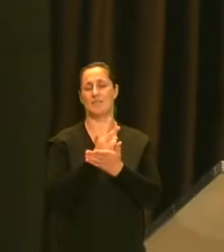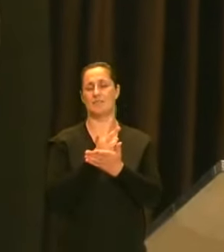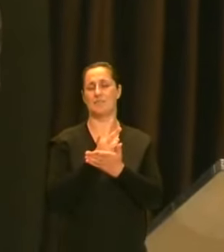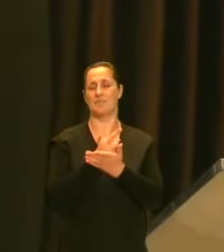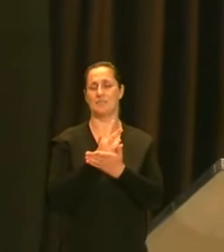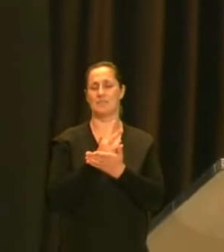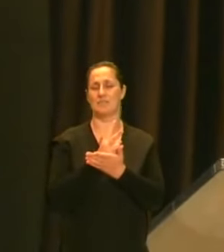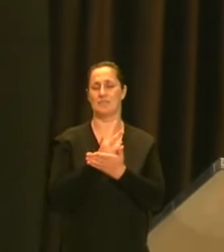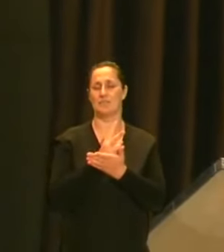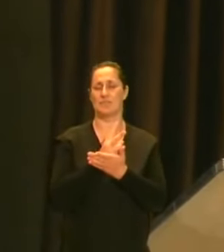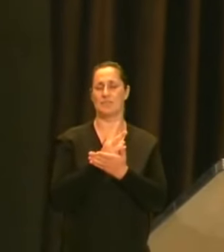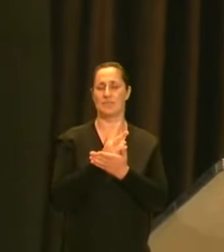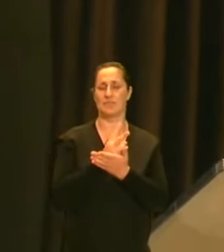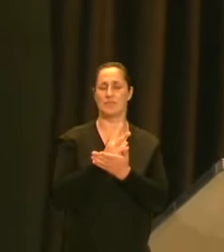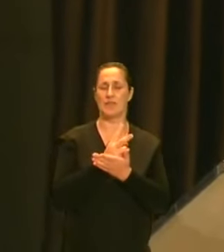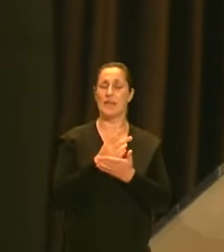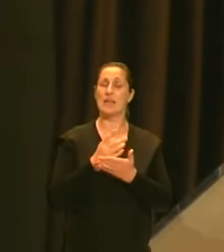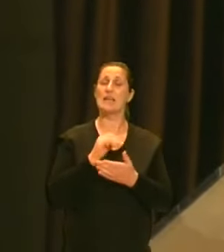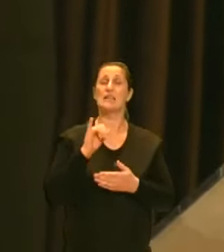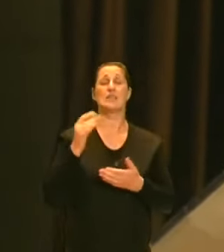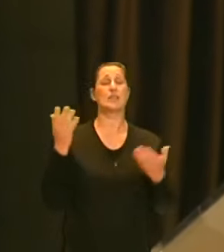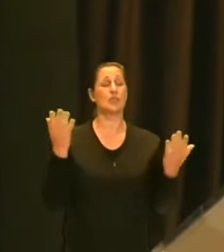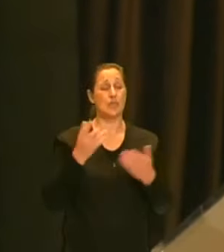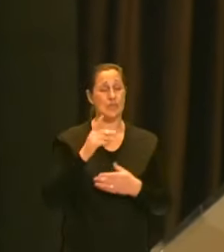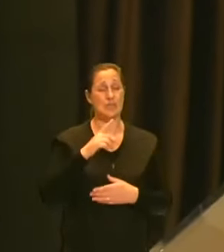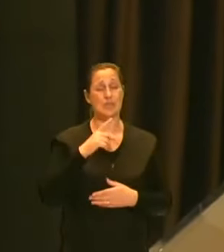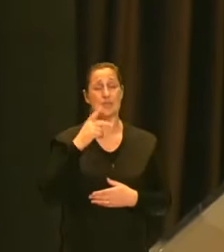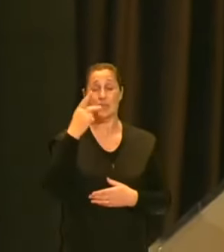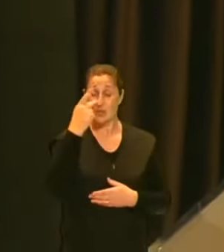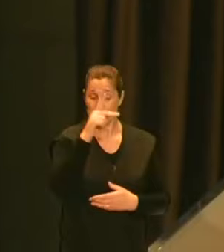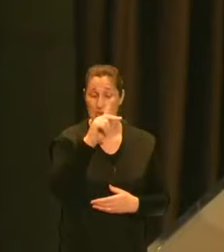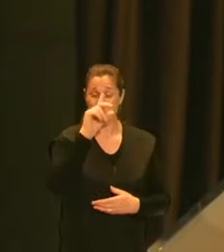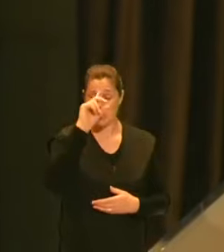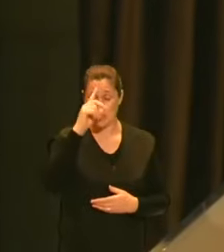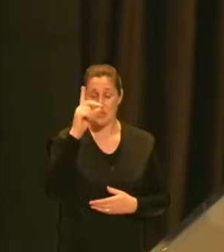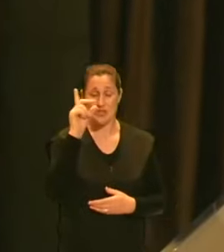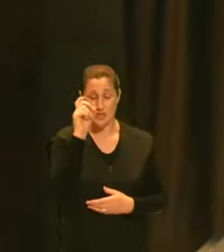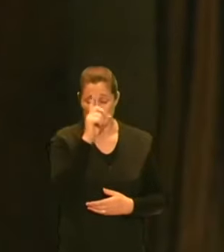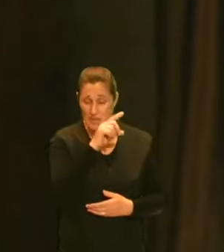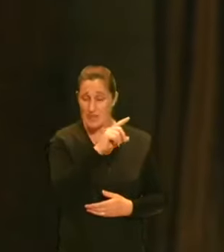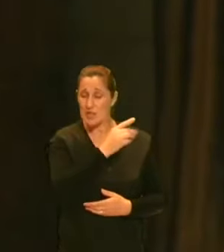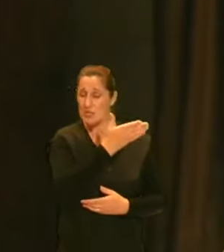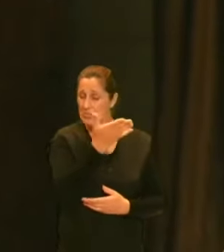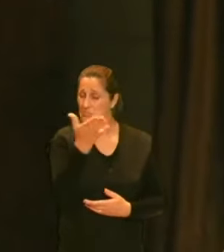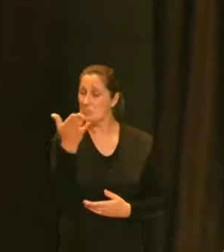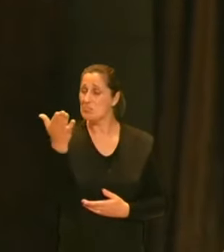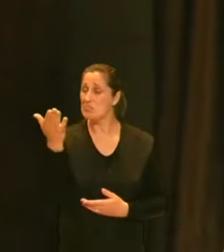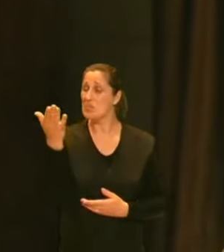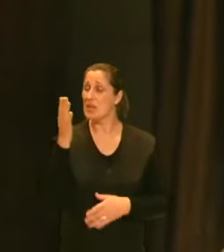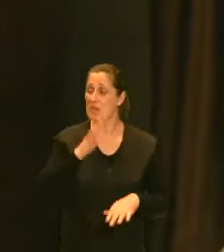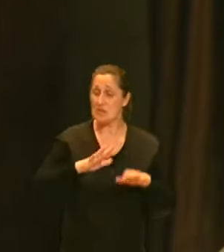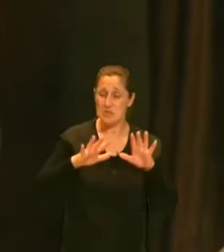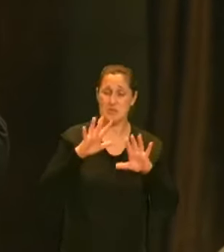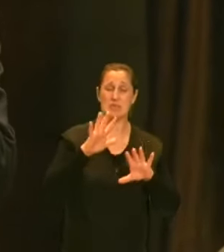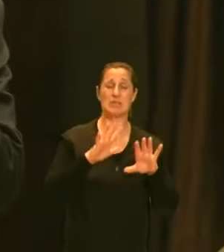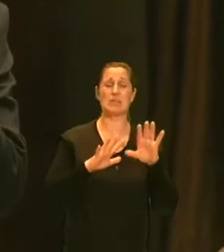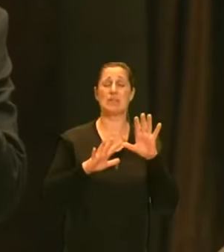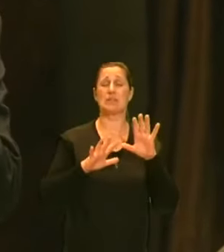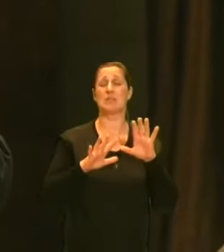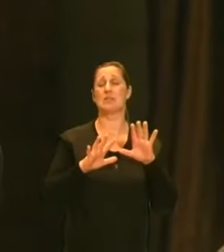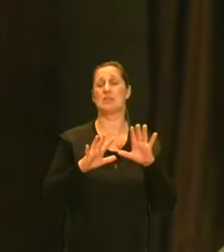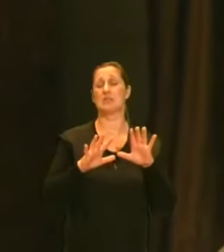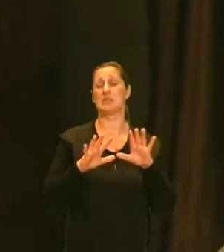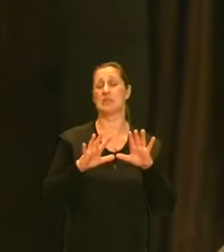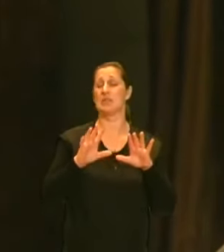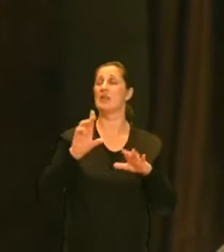correndo, mesmo que hoje talvez seja um dia difícil. Mesmo, Deus, que são vales sombrios, o